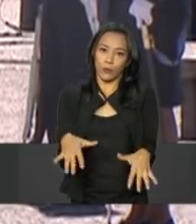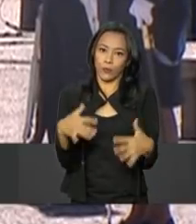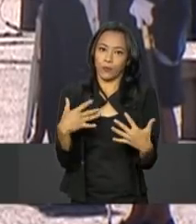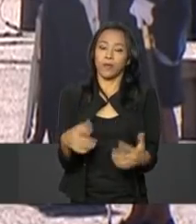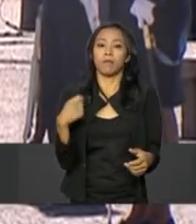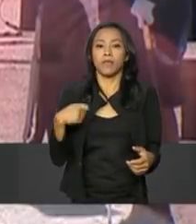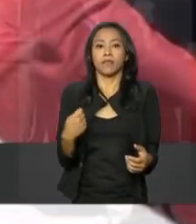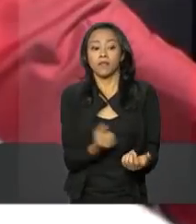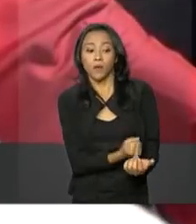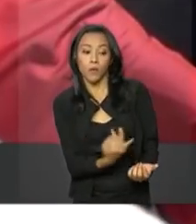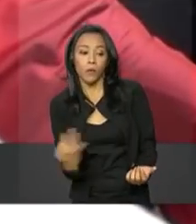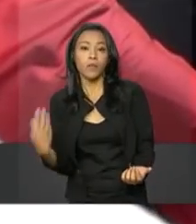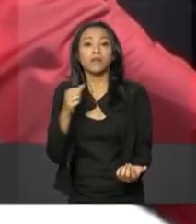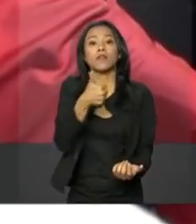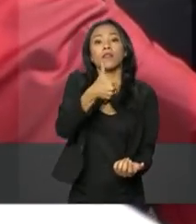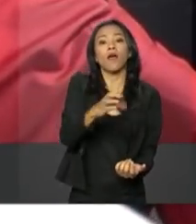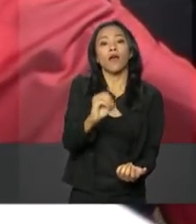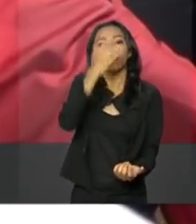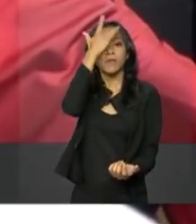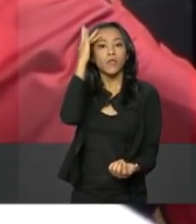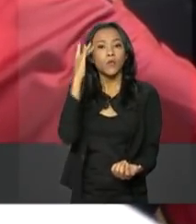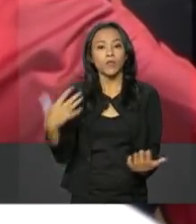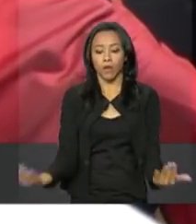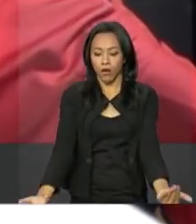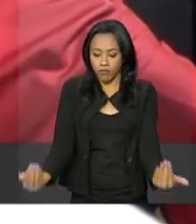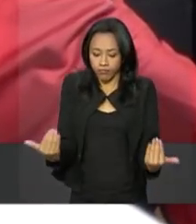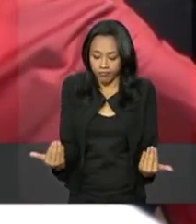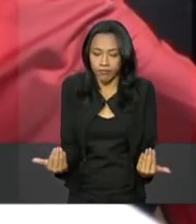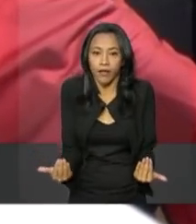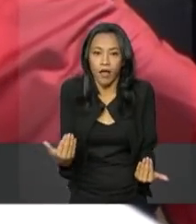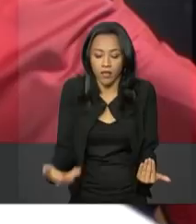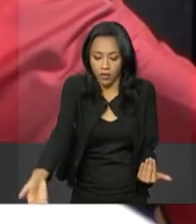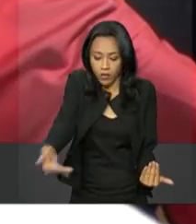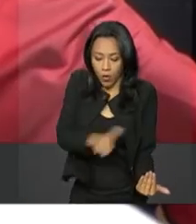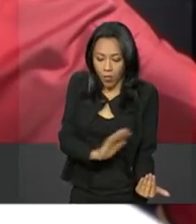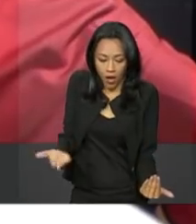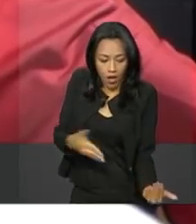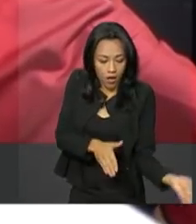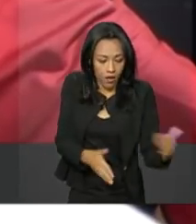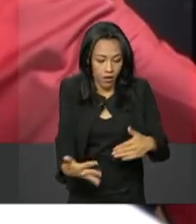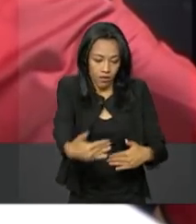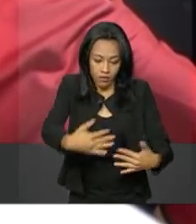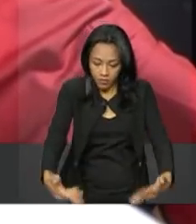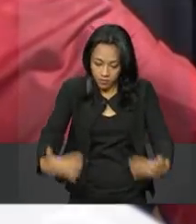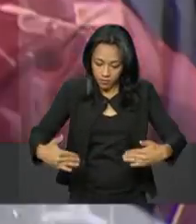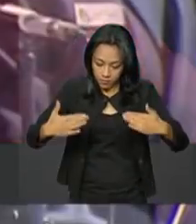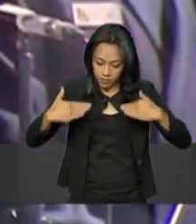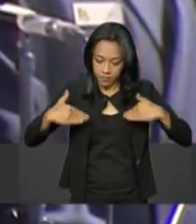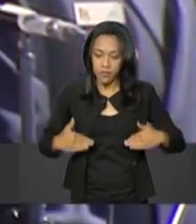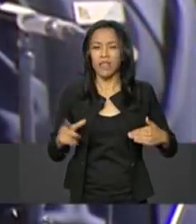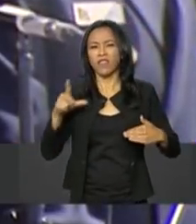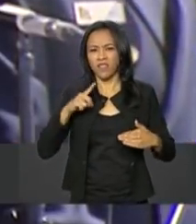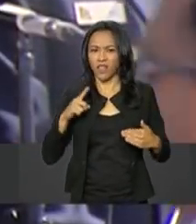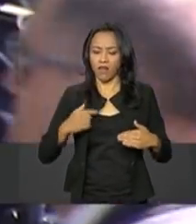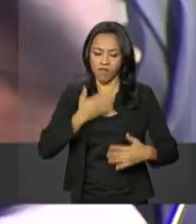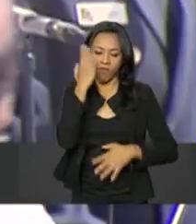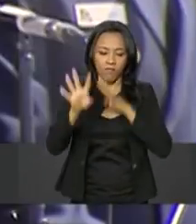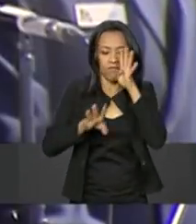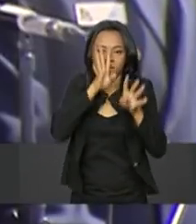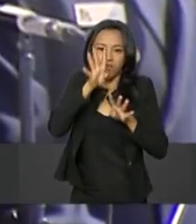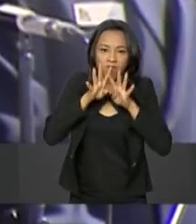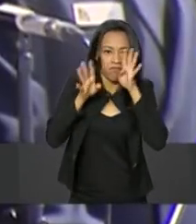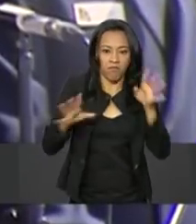efetivo ali de 10 a 15 militares para poder fazer a dobrar a bandeira, que também tem uma maneira específica de dobrar a bandeira. Ela